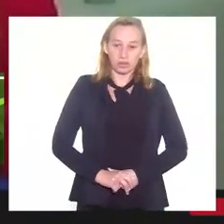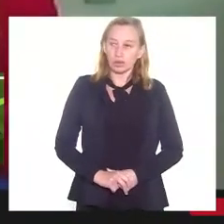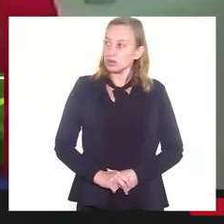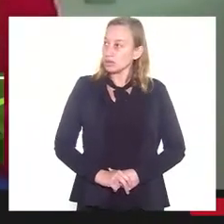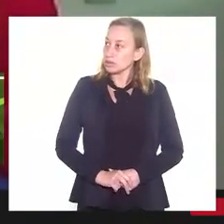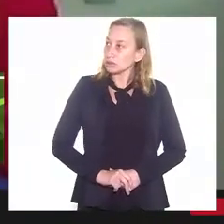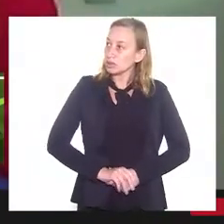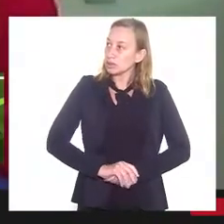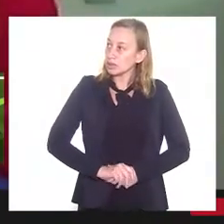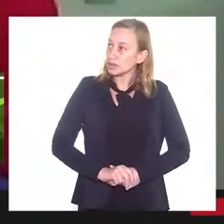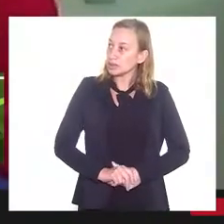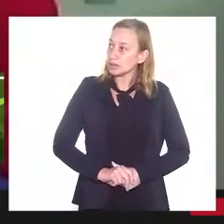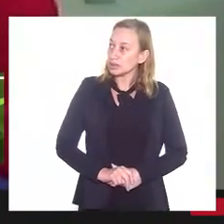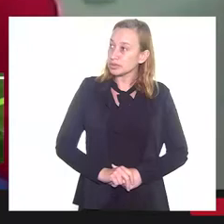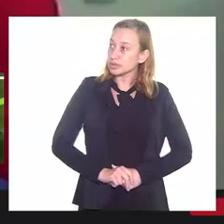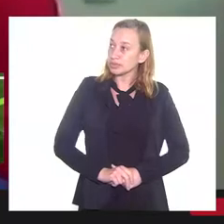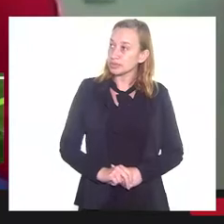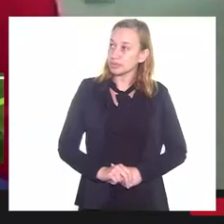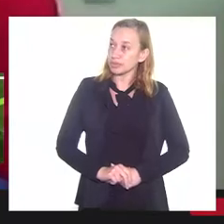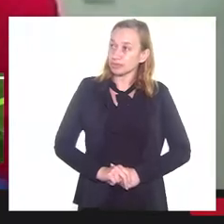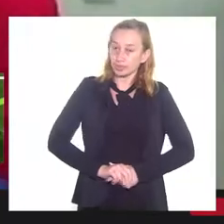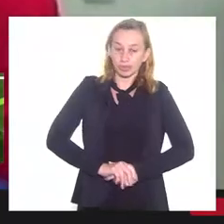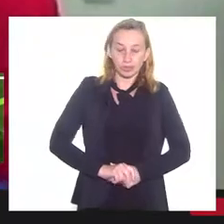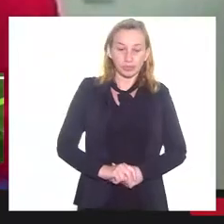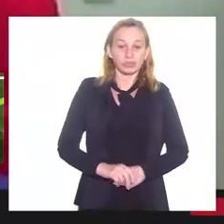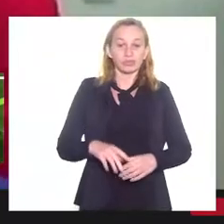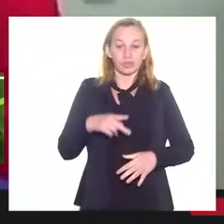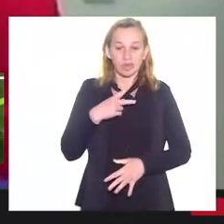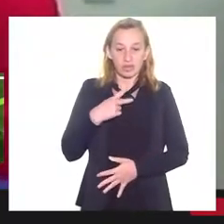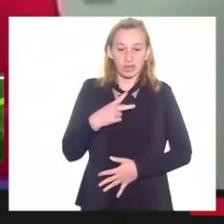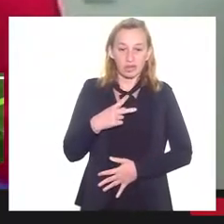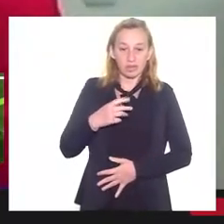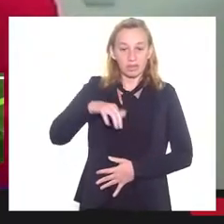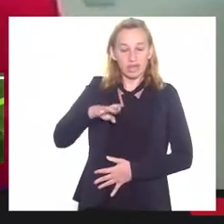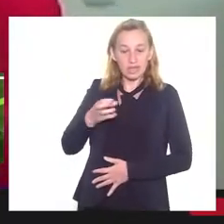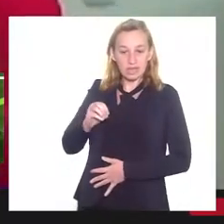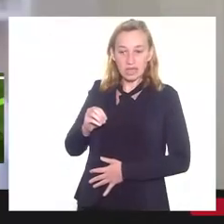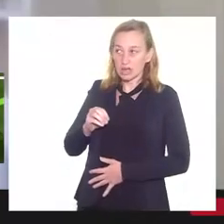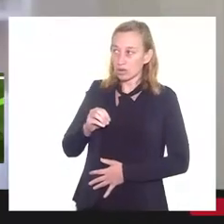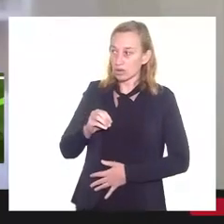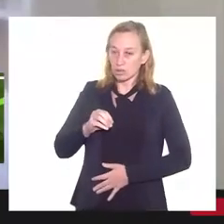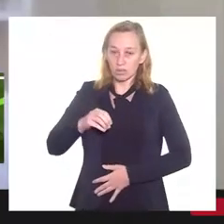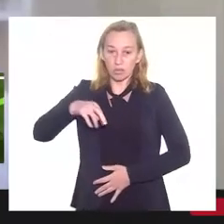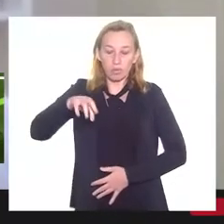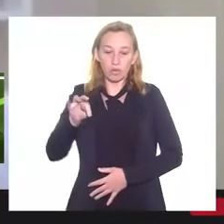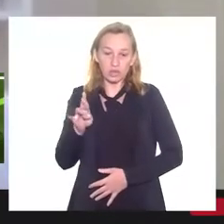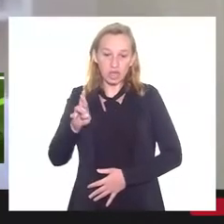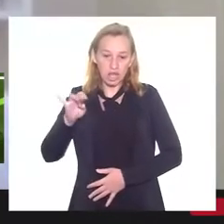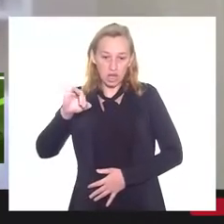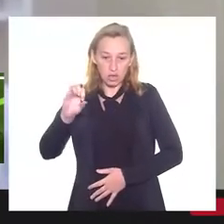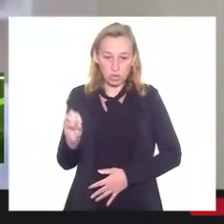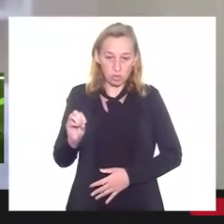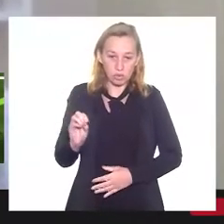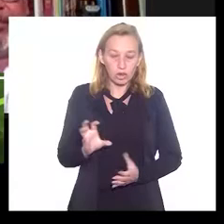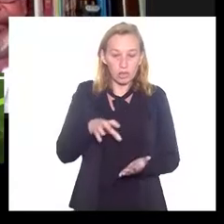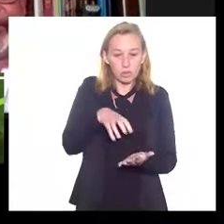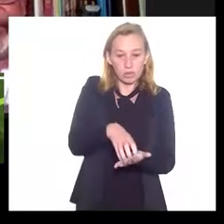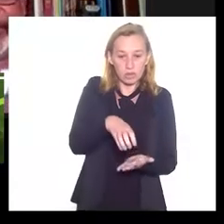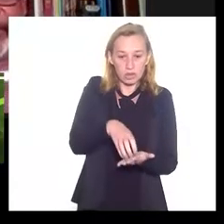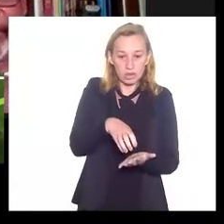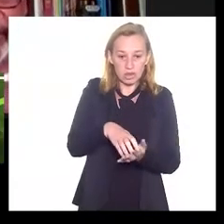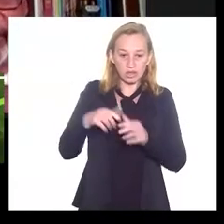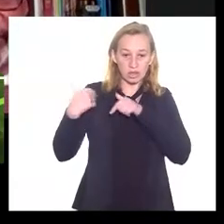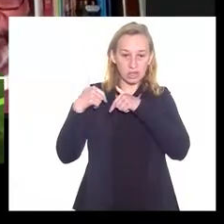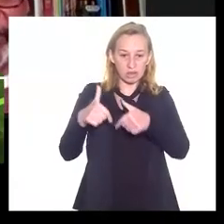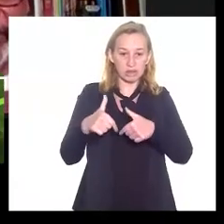muito obrigada Passa então a palavra Marcelo Monteiro que Preside o Centro de Tradições